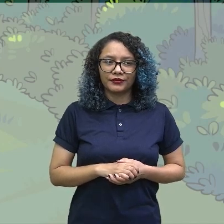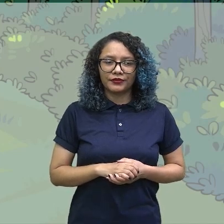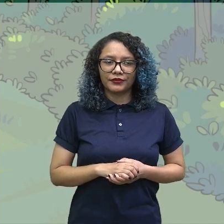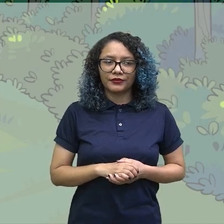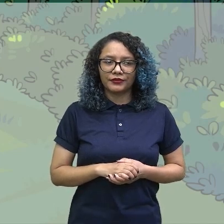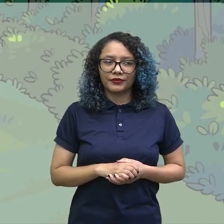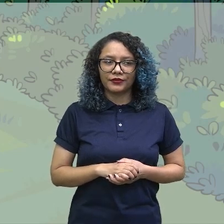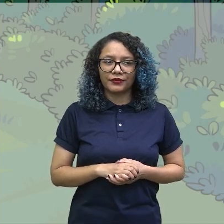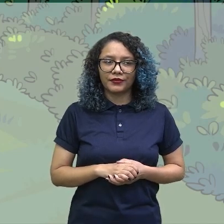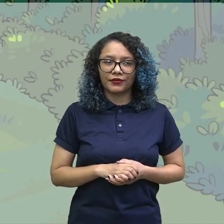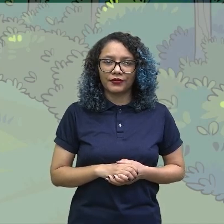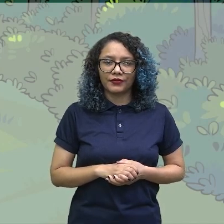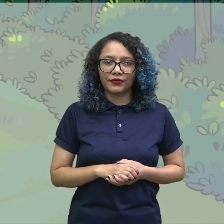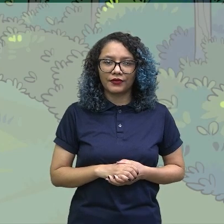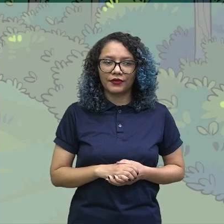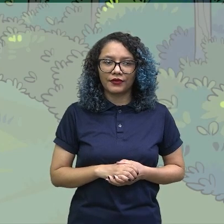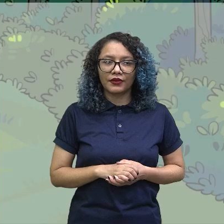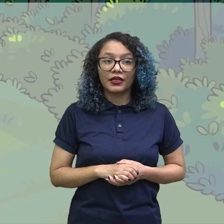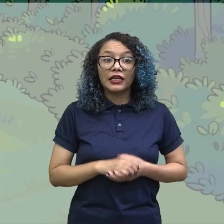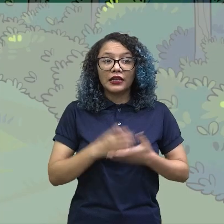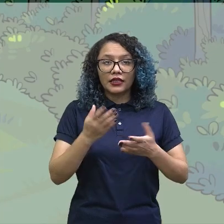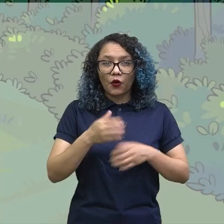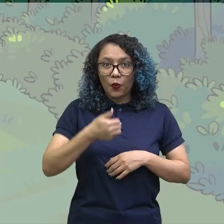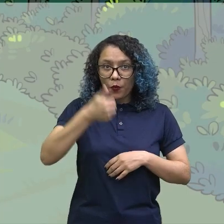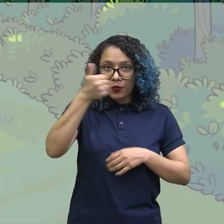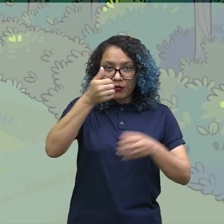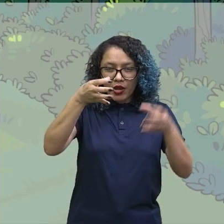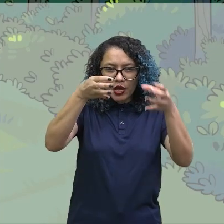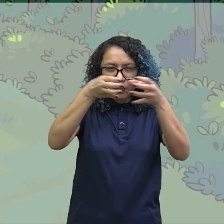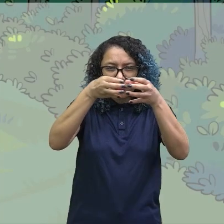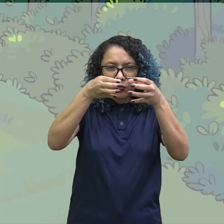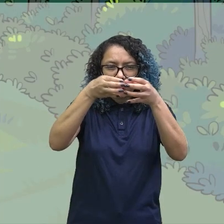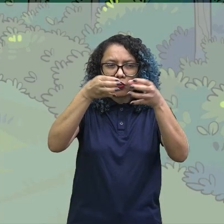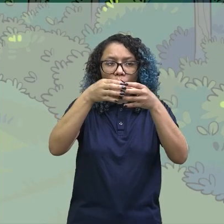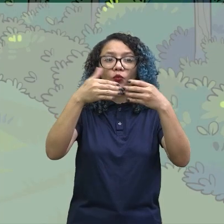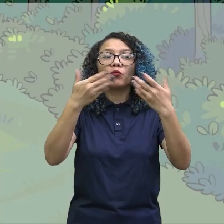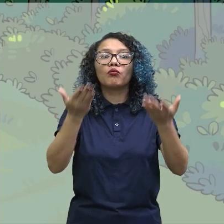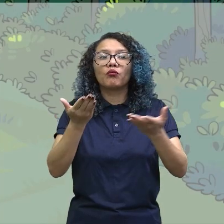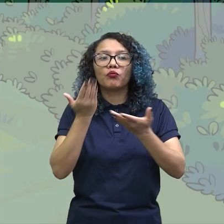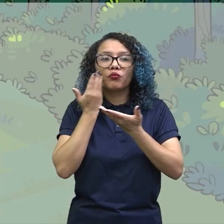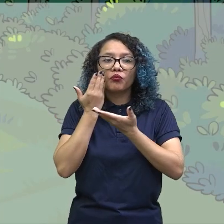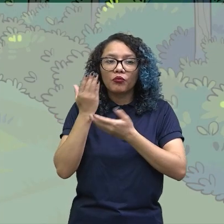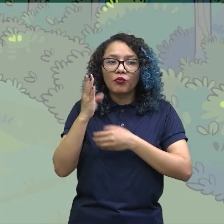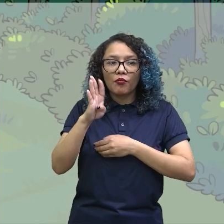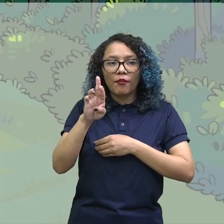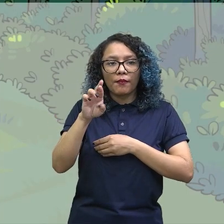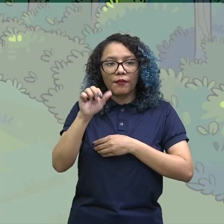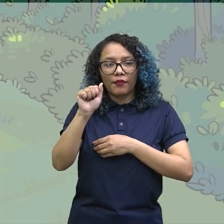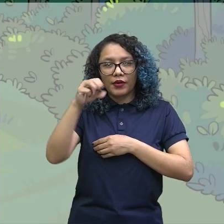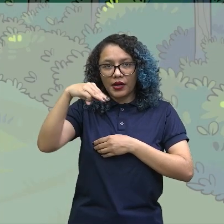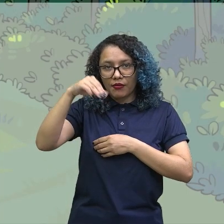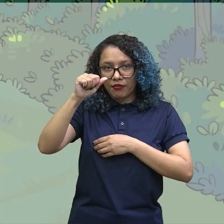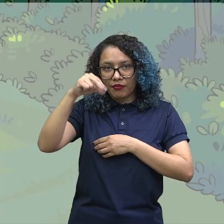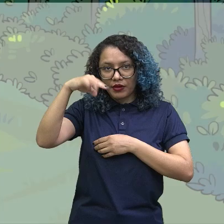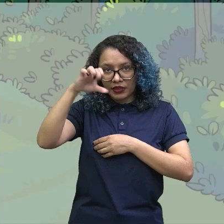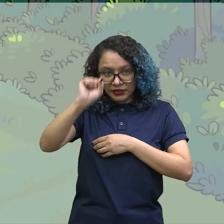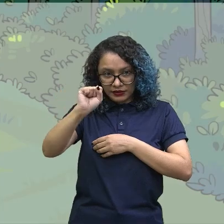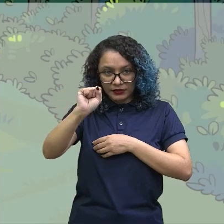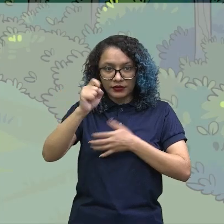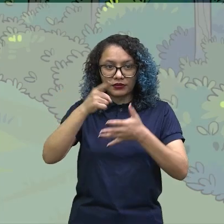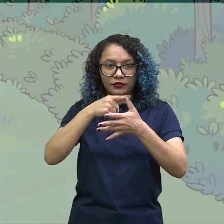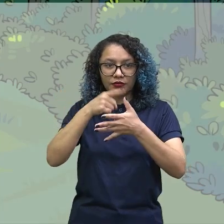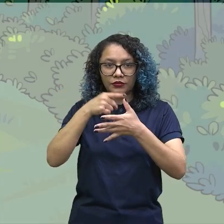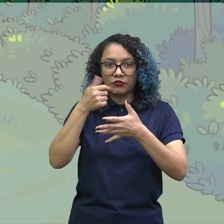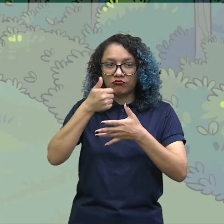Vamos lá, nós tínhamos aí então no topo da pirâmide, a gente tem aí os brahmanes, né? Os brahmanes eram